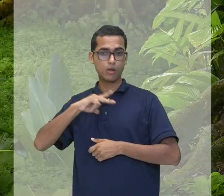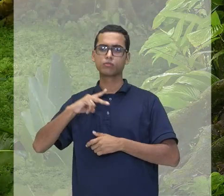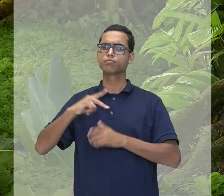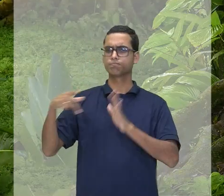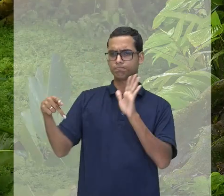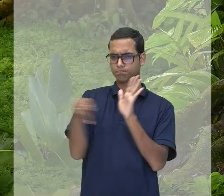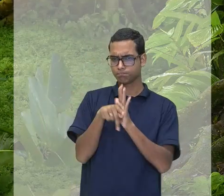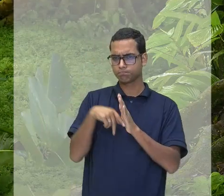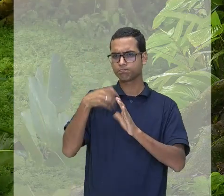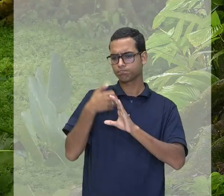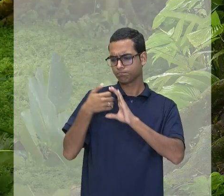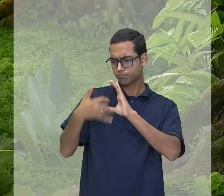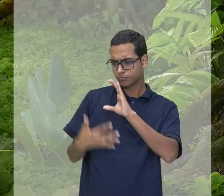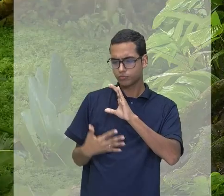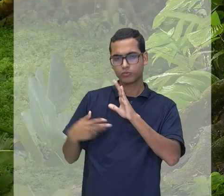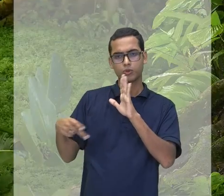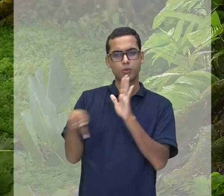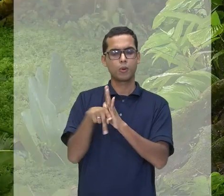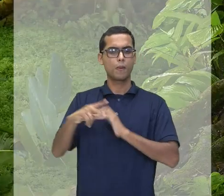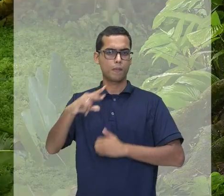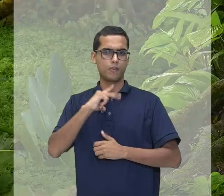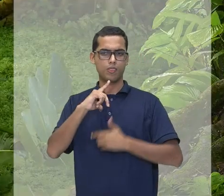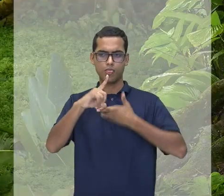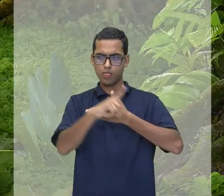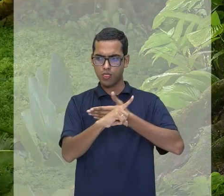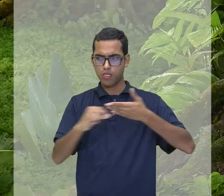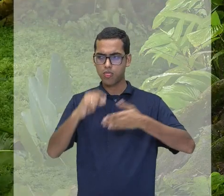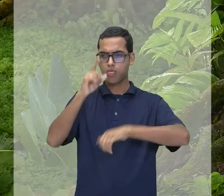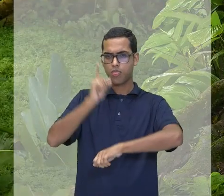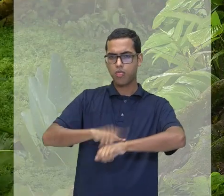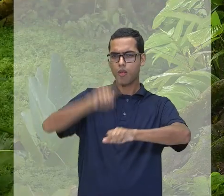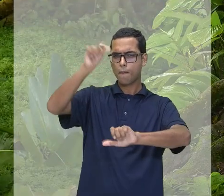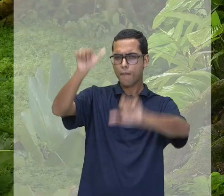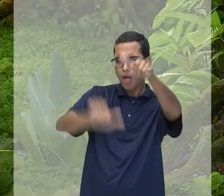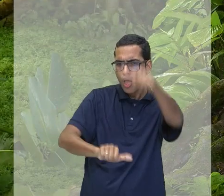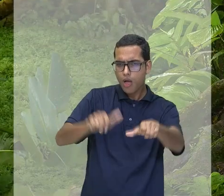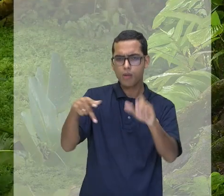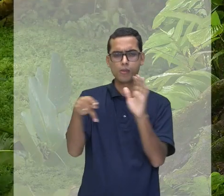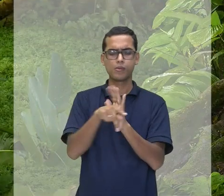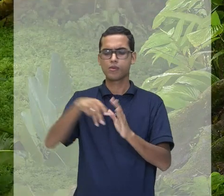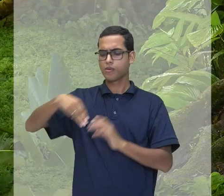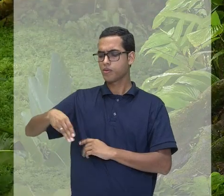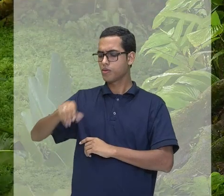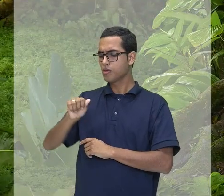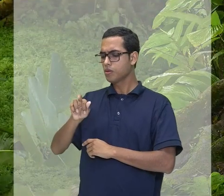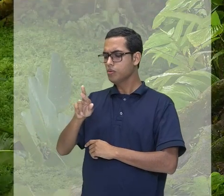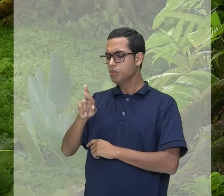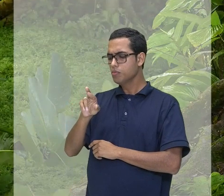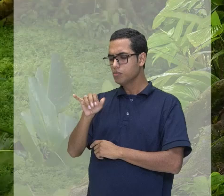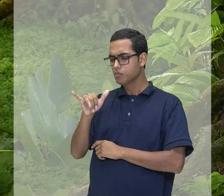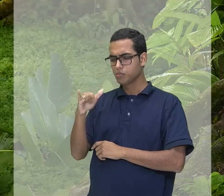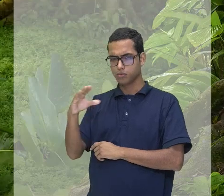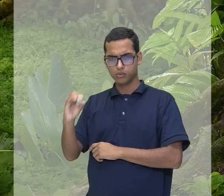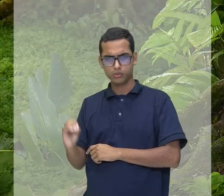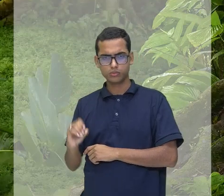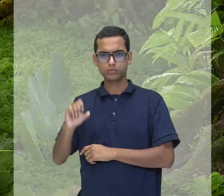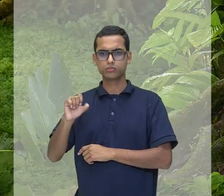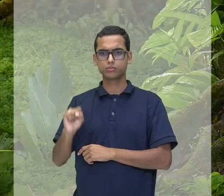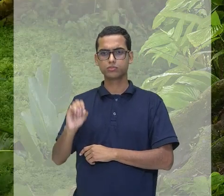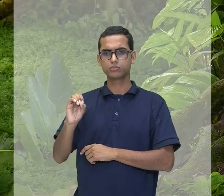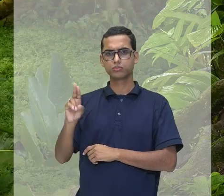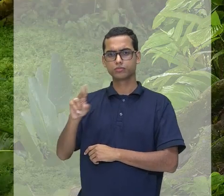Márcio Souza, se nós formos, né, analisarmos, o Márcio Souza, ele tem toda uma forma, né,